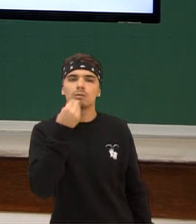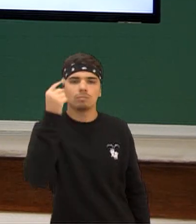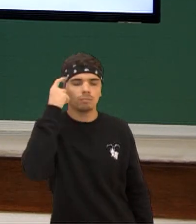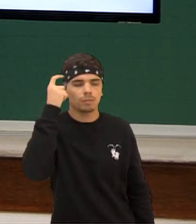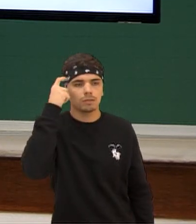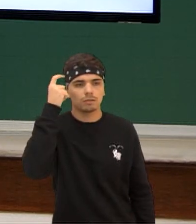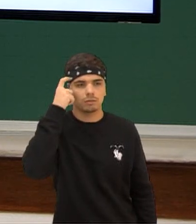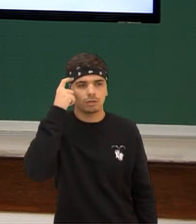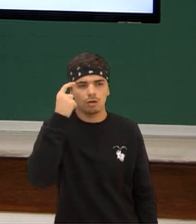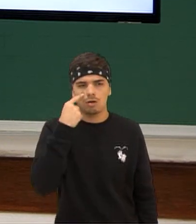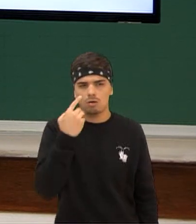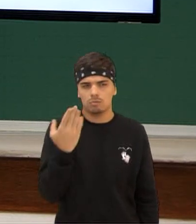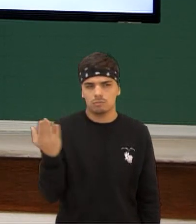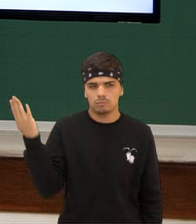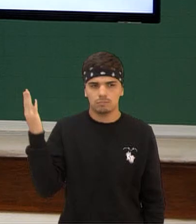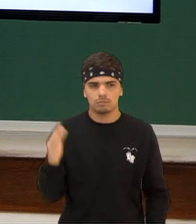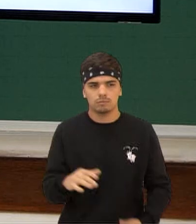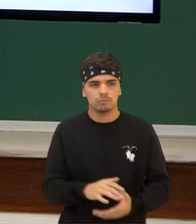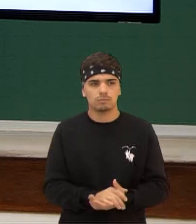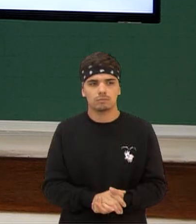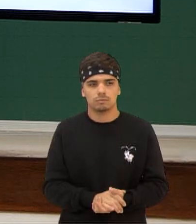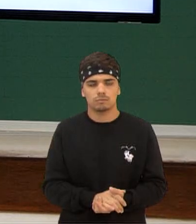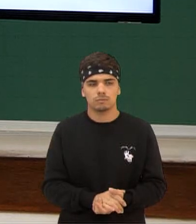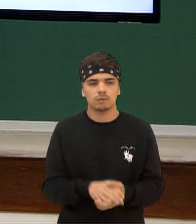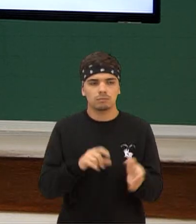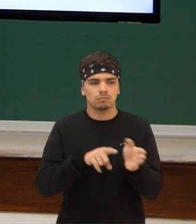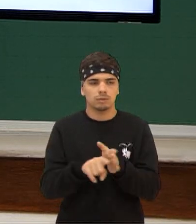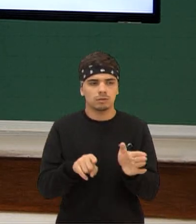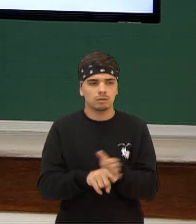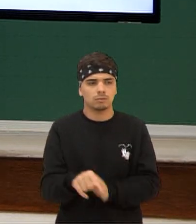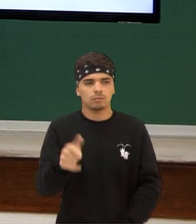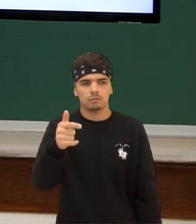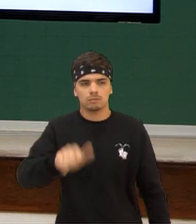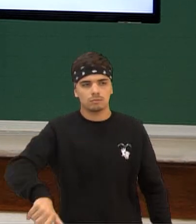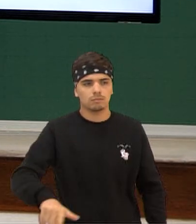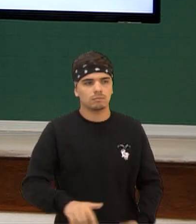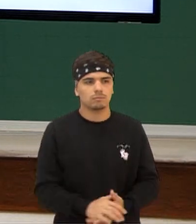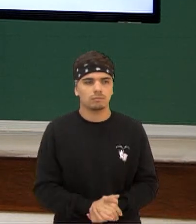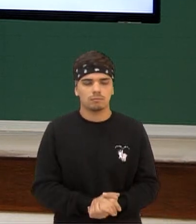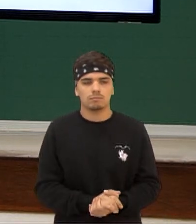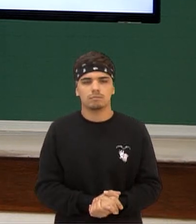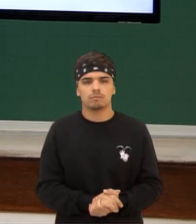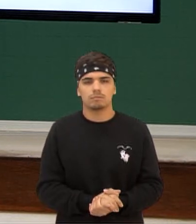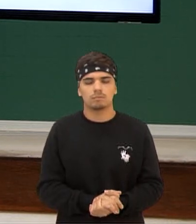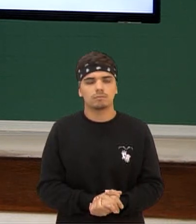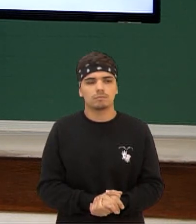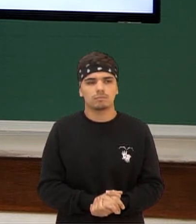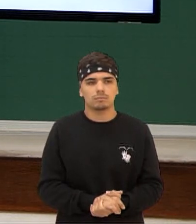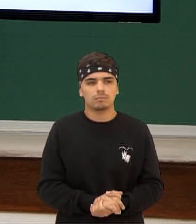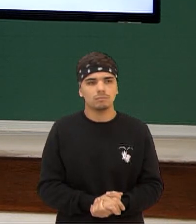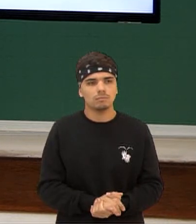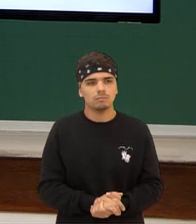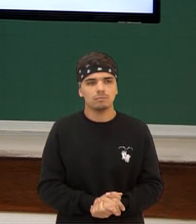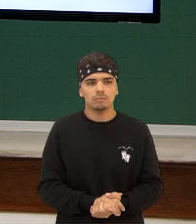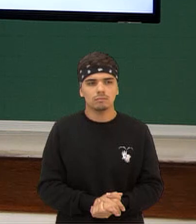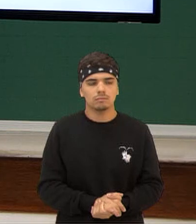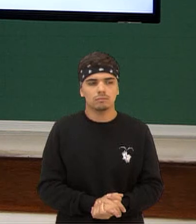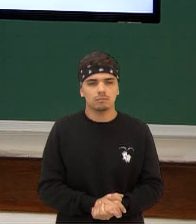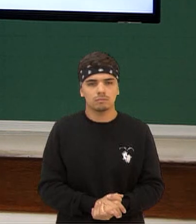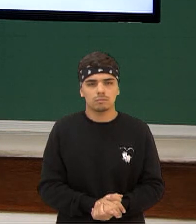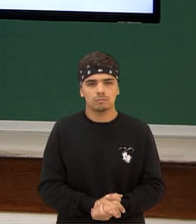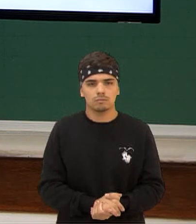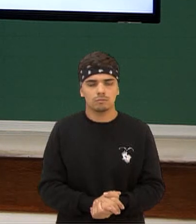quem irrepetibles ele não ouviu direito ele tá perguntando de novo quem Yuri plis rock in drinking water